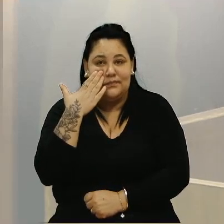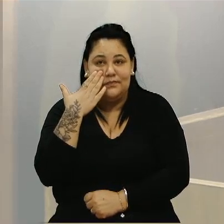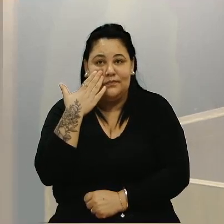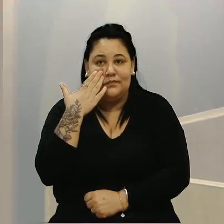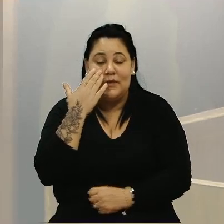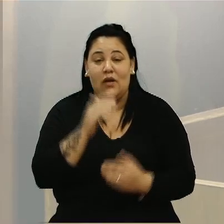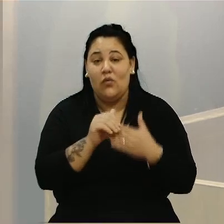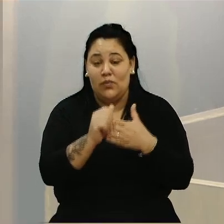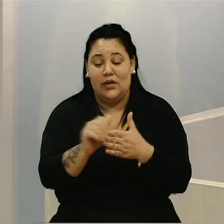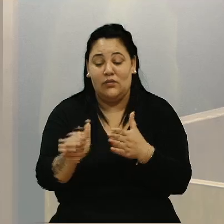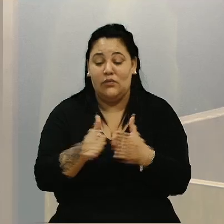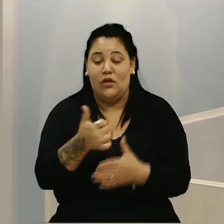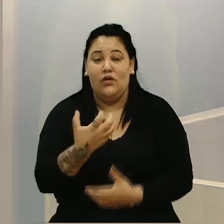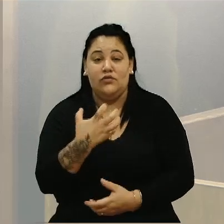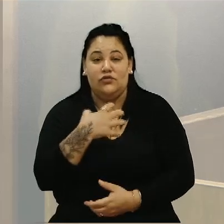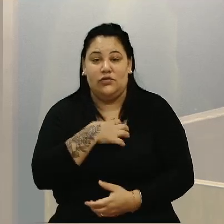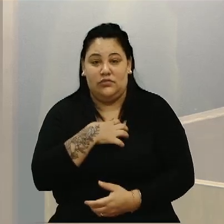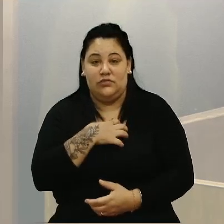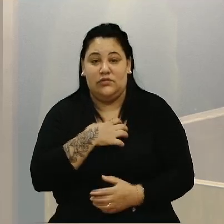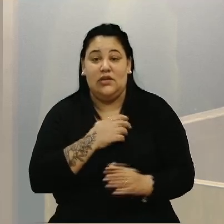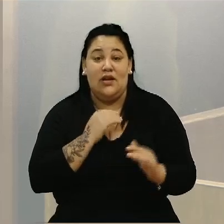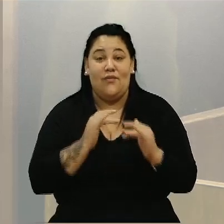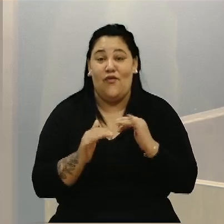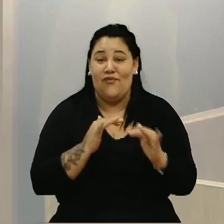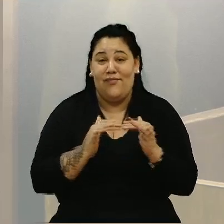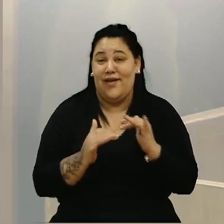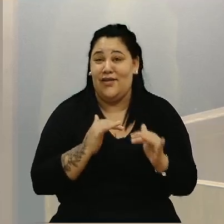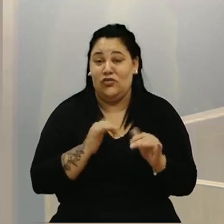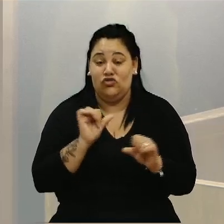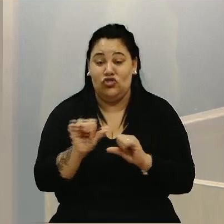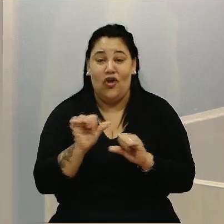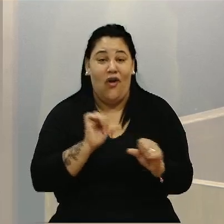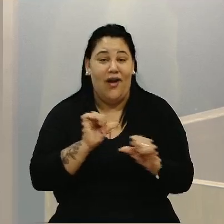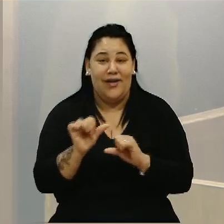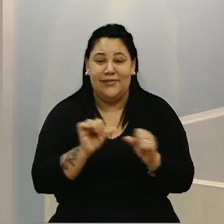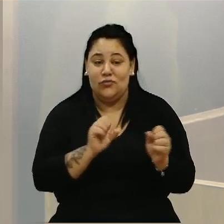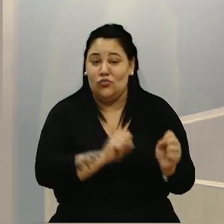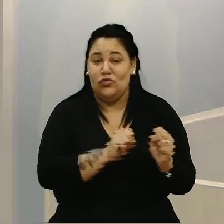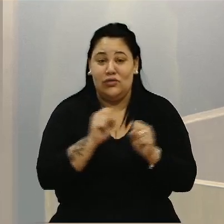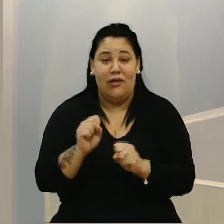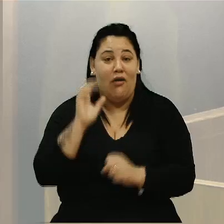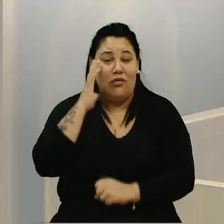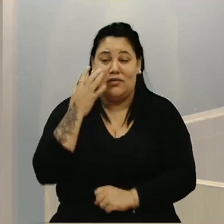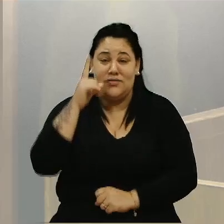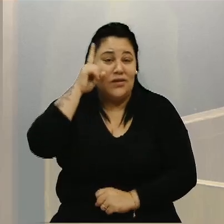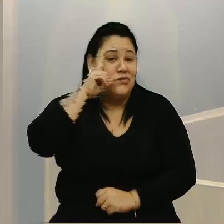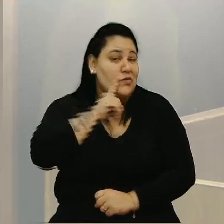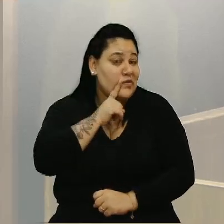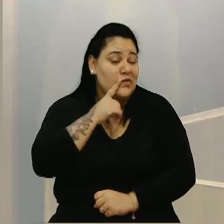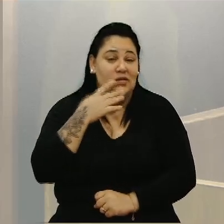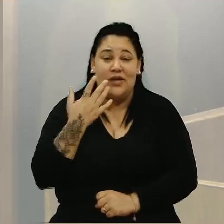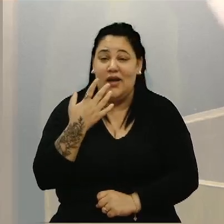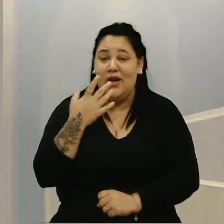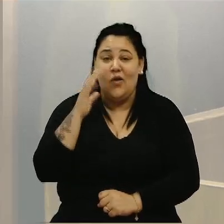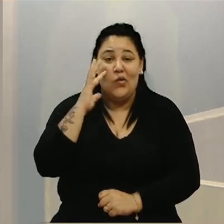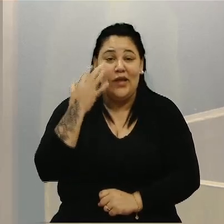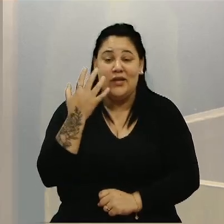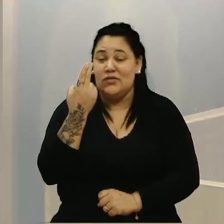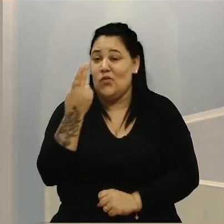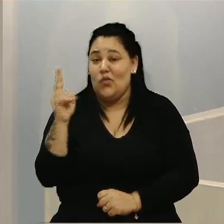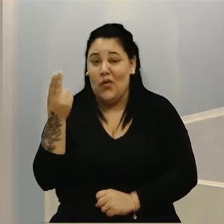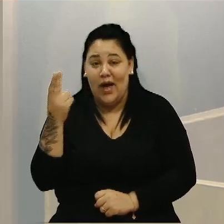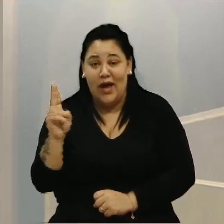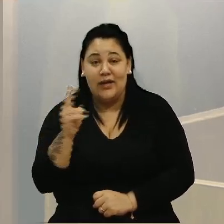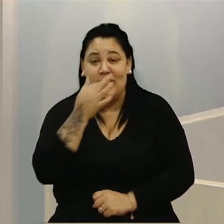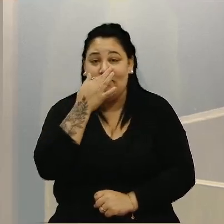conduzir da melhor forma. E esses movimentos de alternância no poder acontecem nos Estados Unidos, acontecem no Uruguai, na França, acontecem